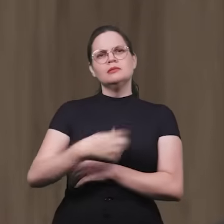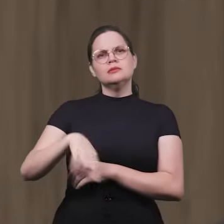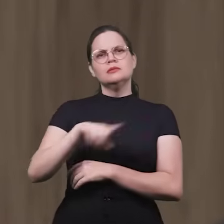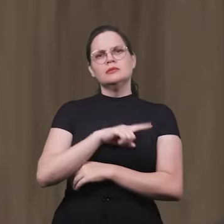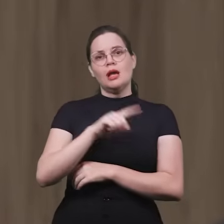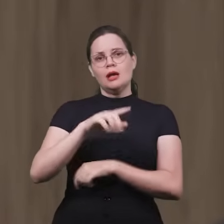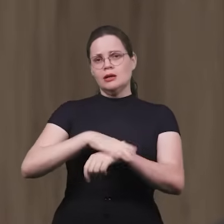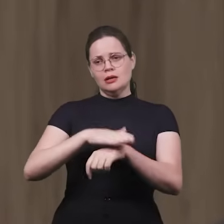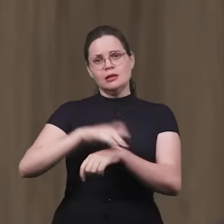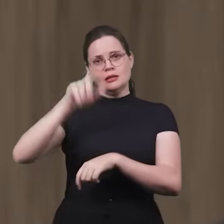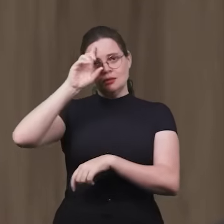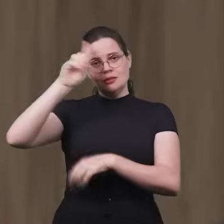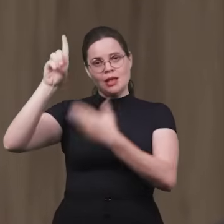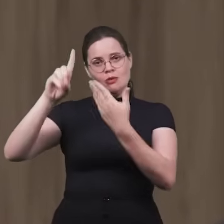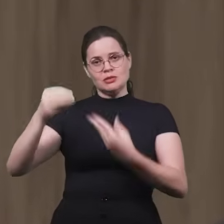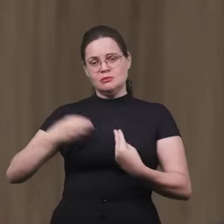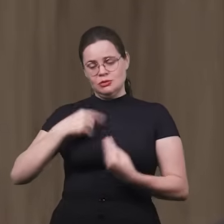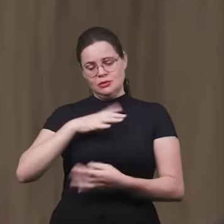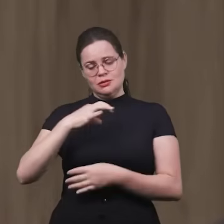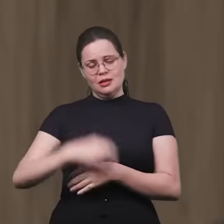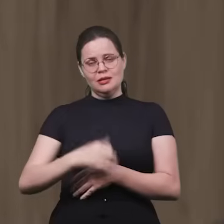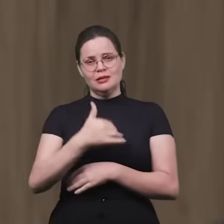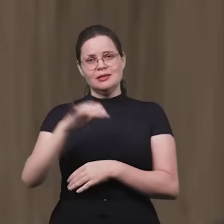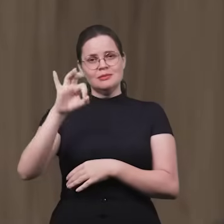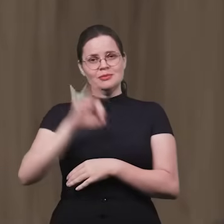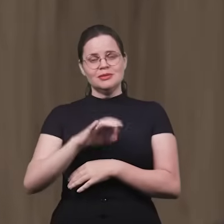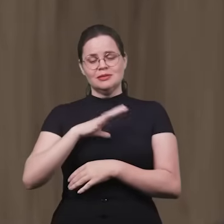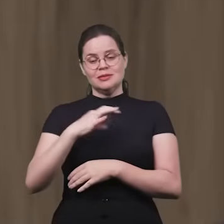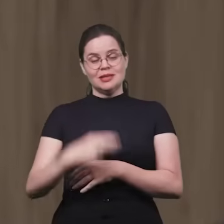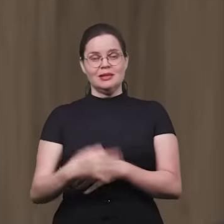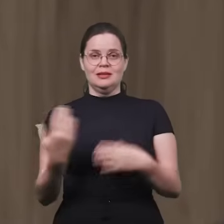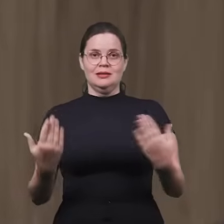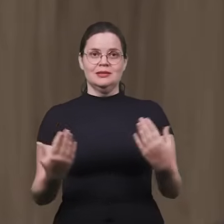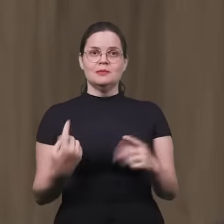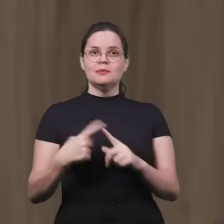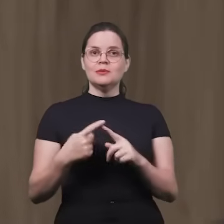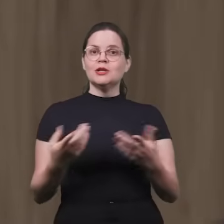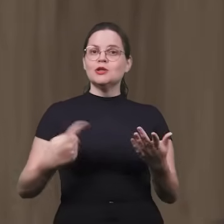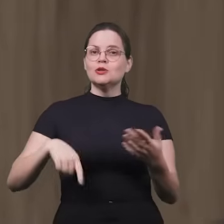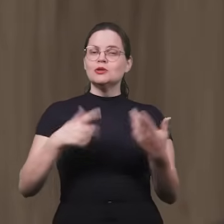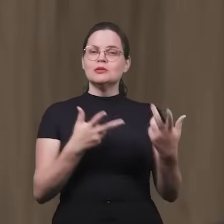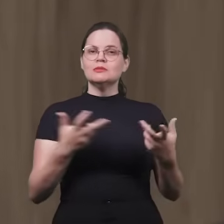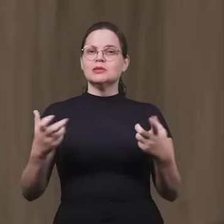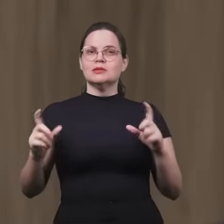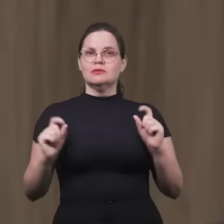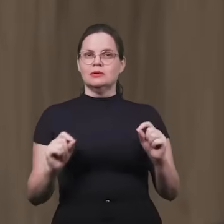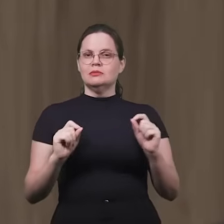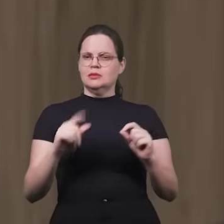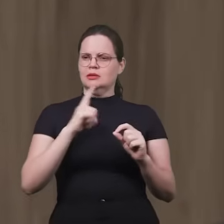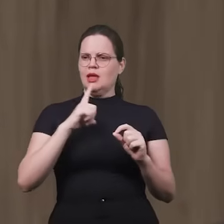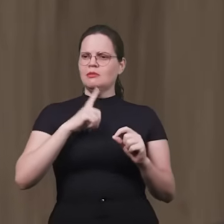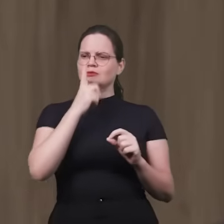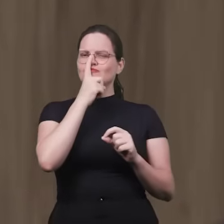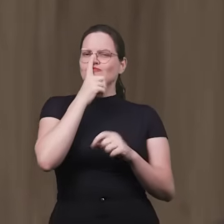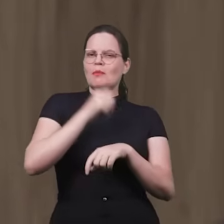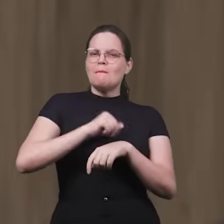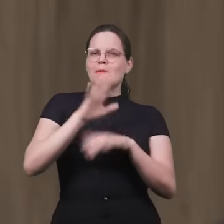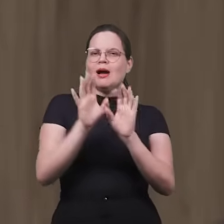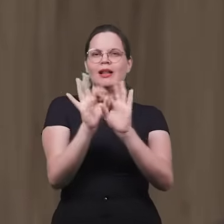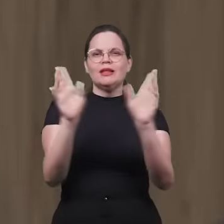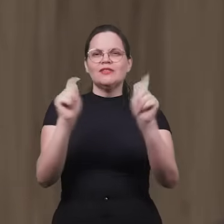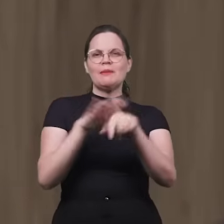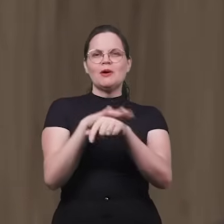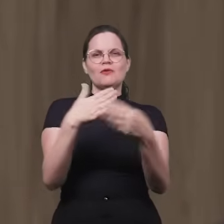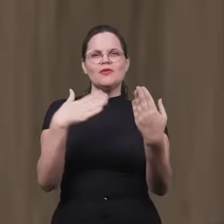com certeza, foram amizades que Deus colocou na minha vida. Eu tenho 100% de certeza disso. Porque a gente vê que a gente tem uma afinidade maior,